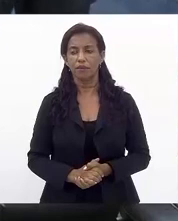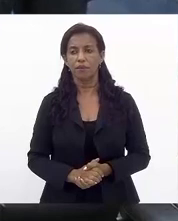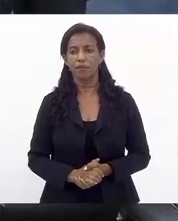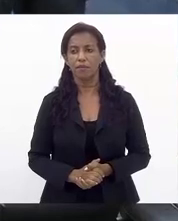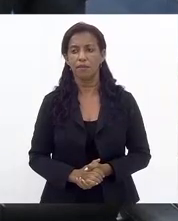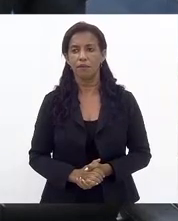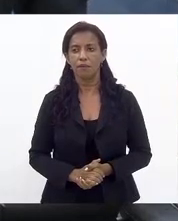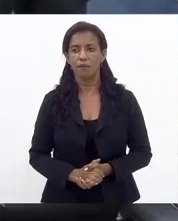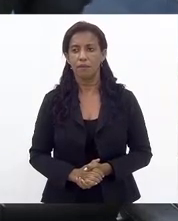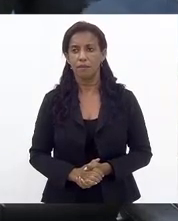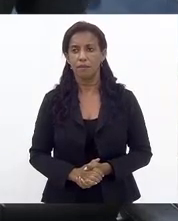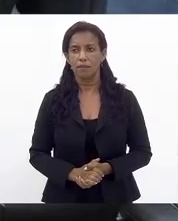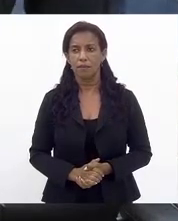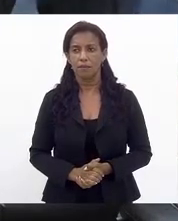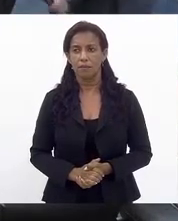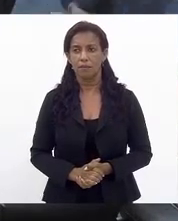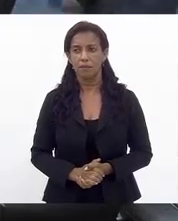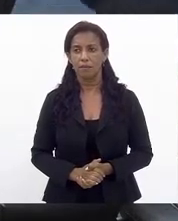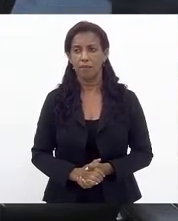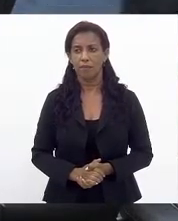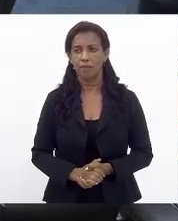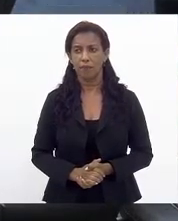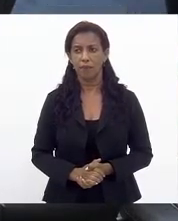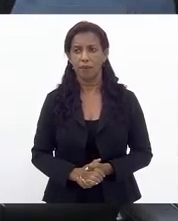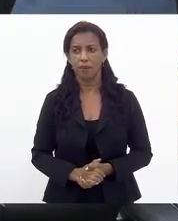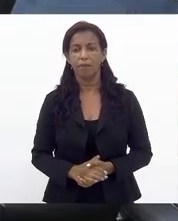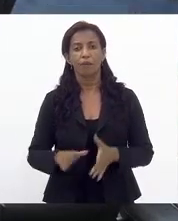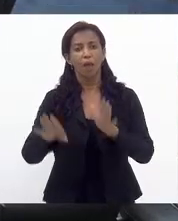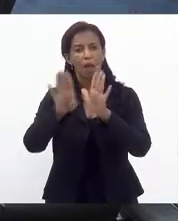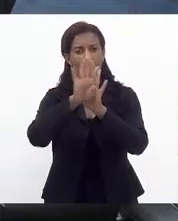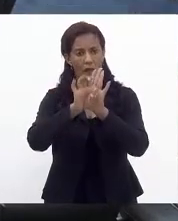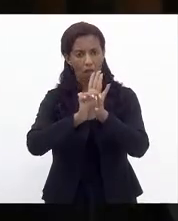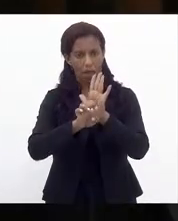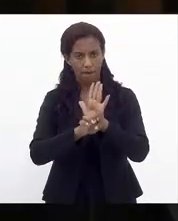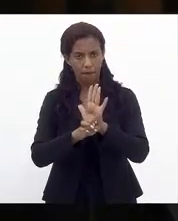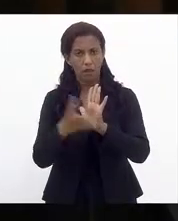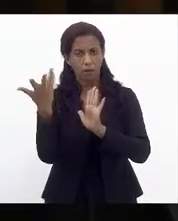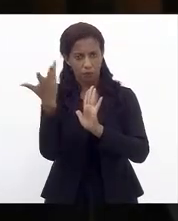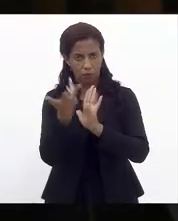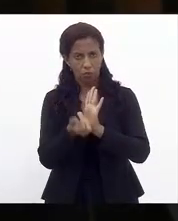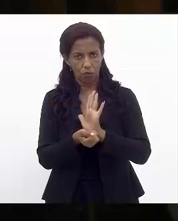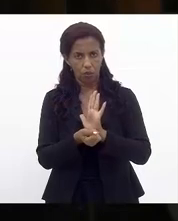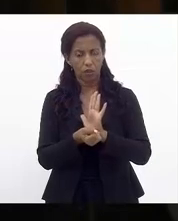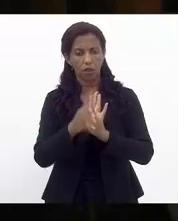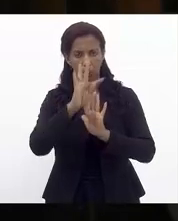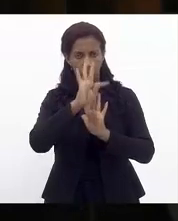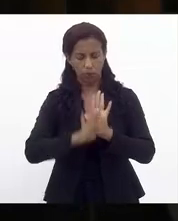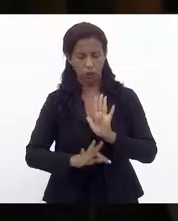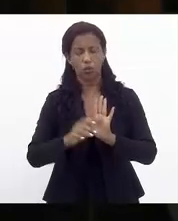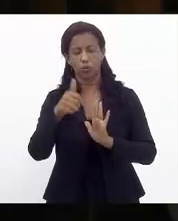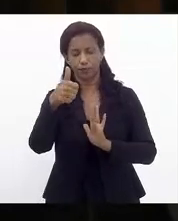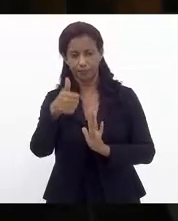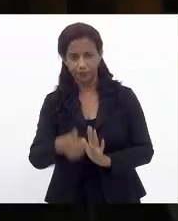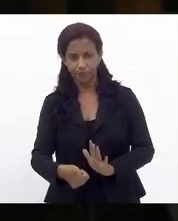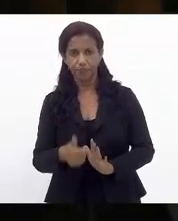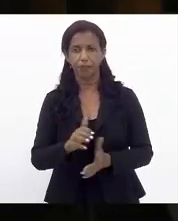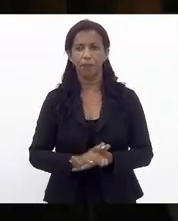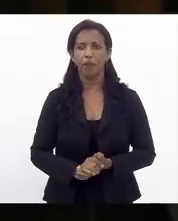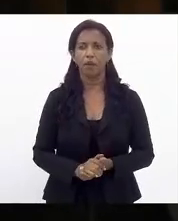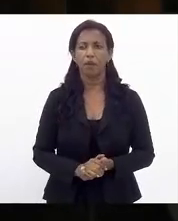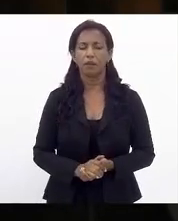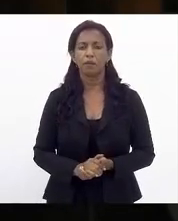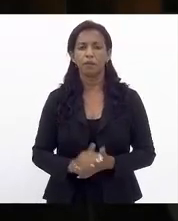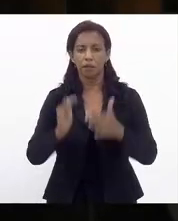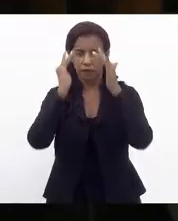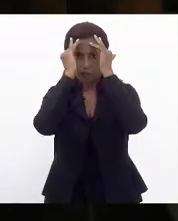do artigo 3º da emenda pegar aqui tá certo tá no texto tantos a outra que está no texto os limites previstos